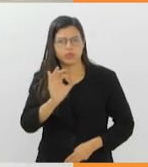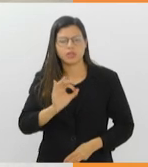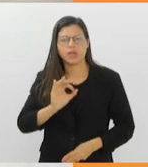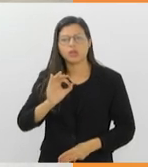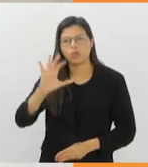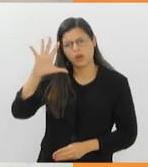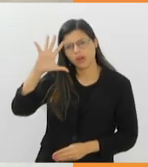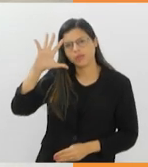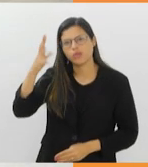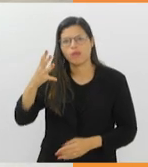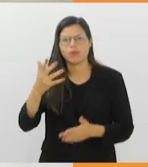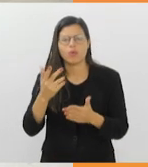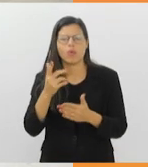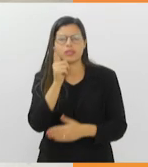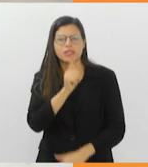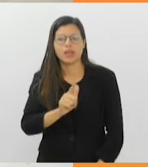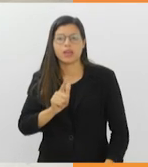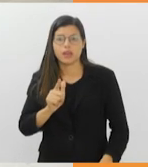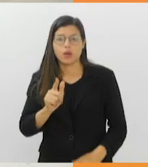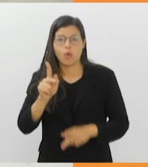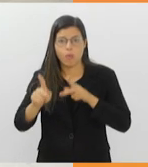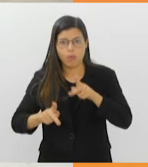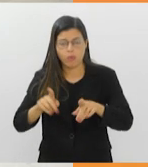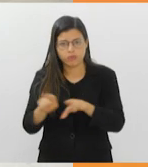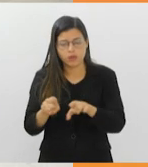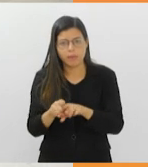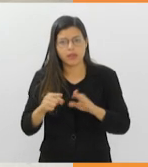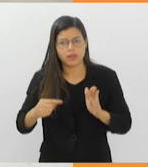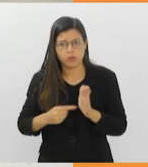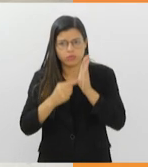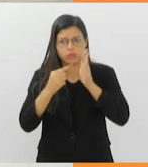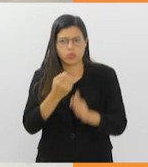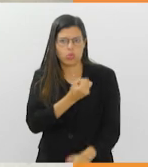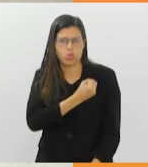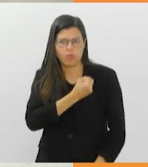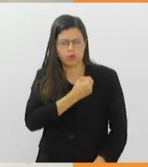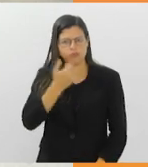A população também pode denunciar através do telefone